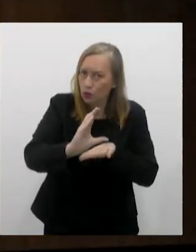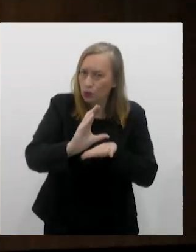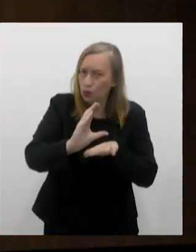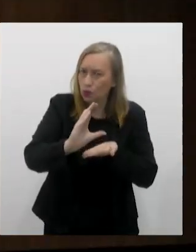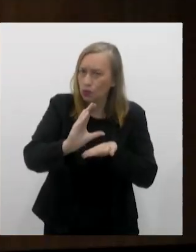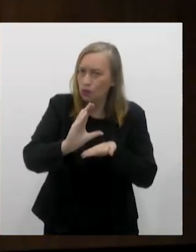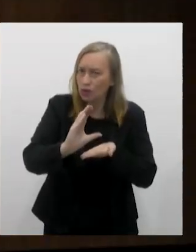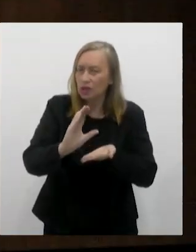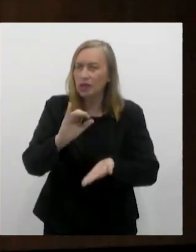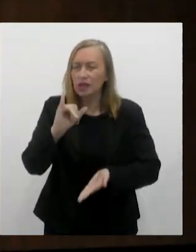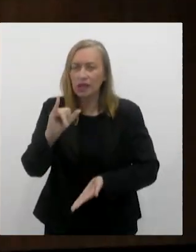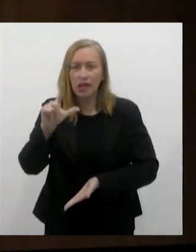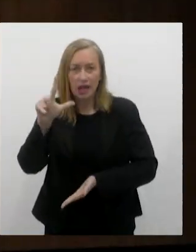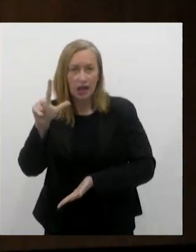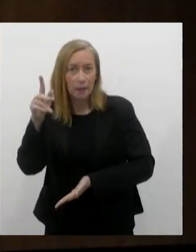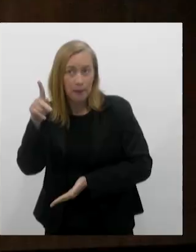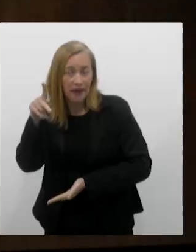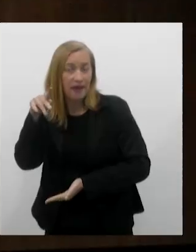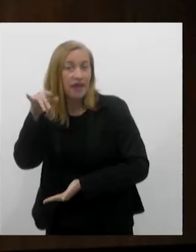as ILPIs.